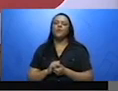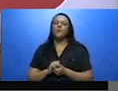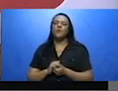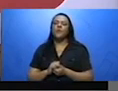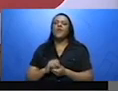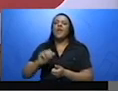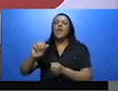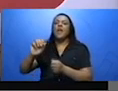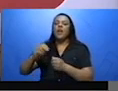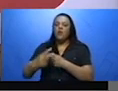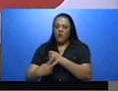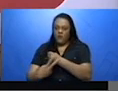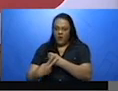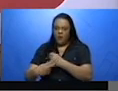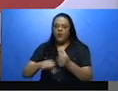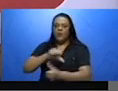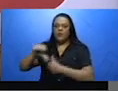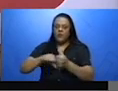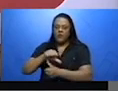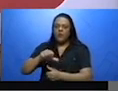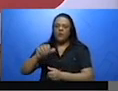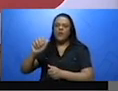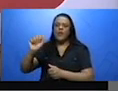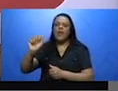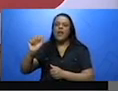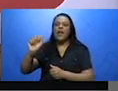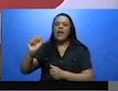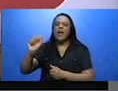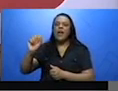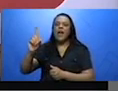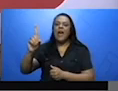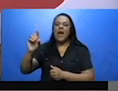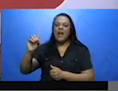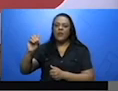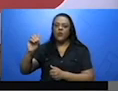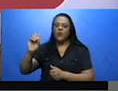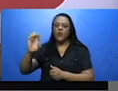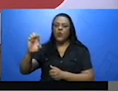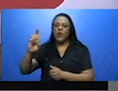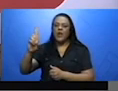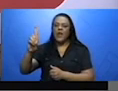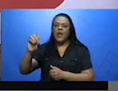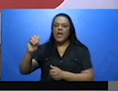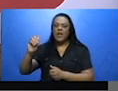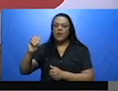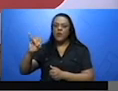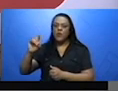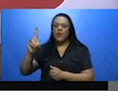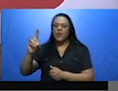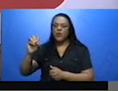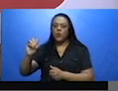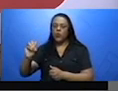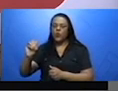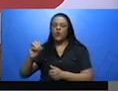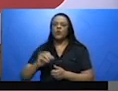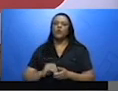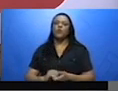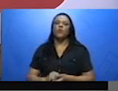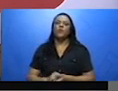isso mesmo, para a forma nominal, particípio. O que é o particípio? Os verbos terminados em ado,